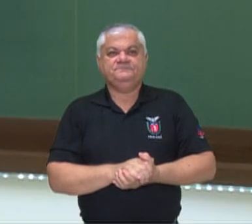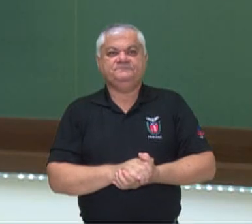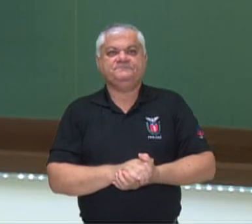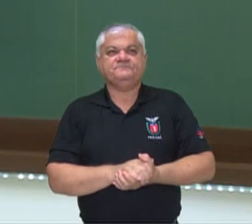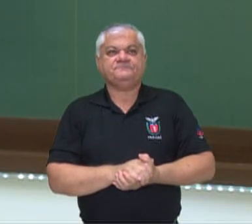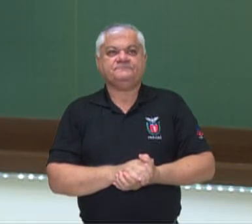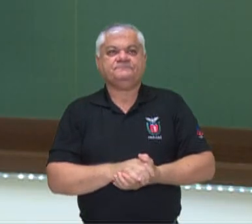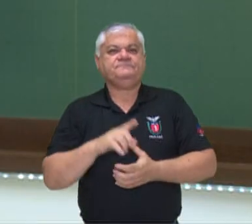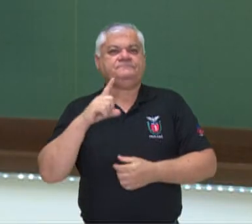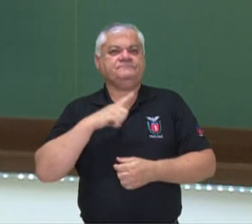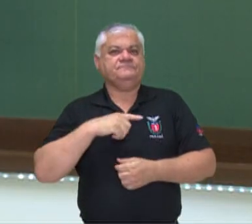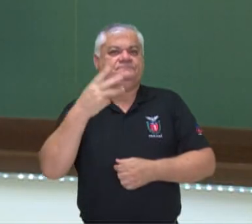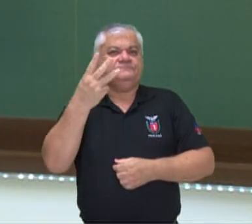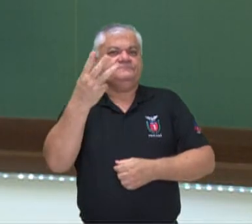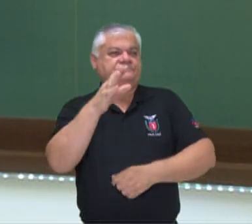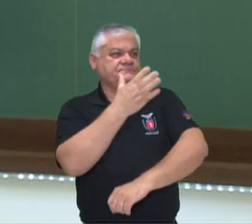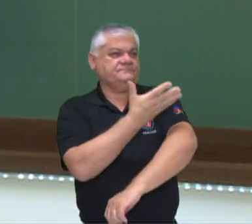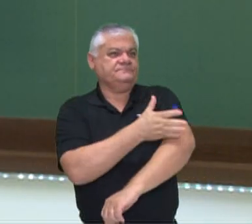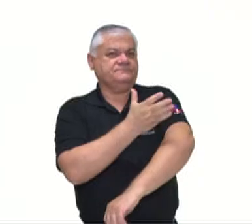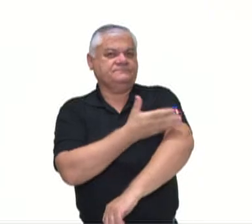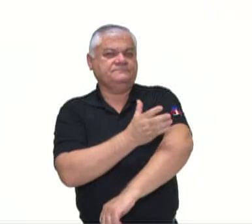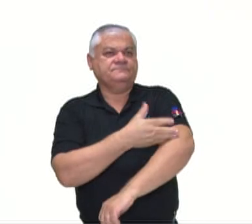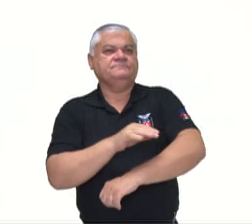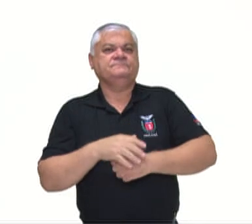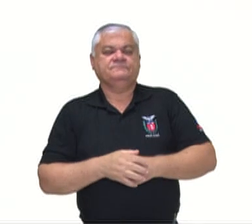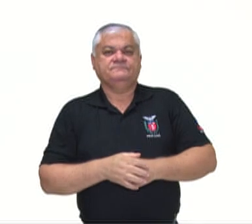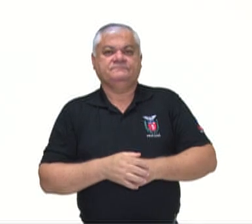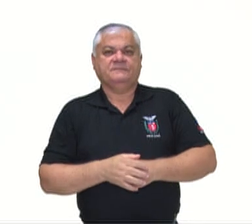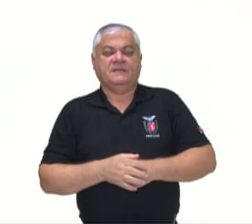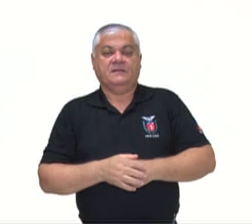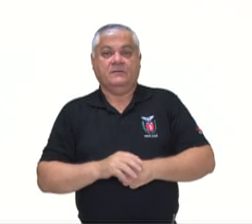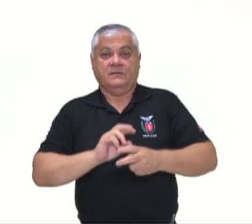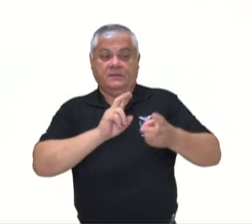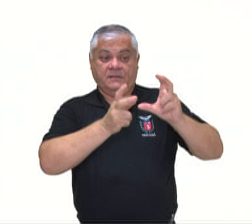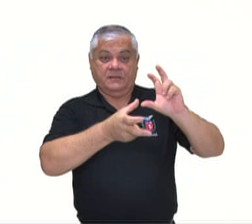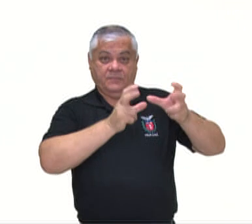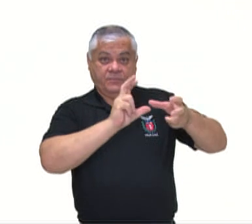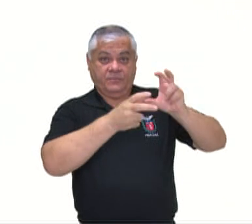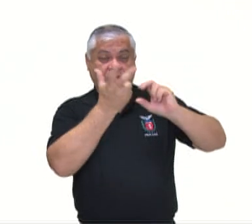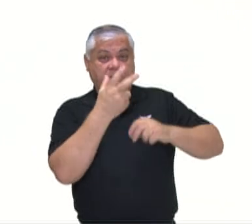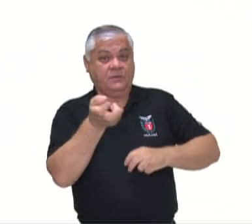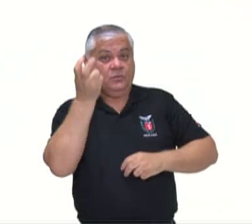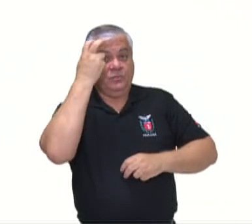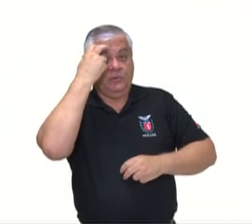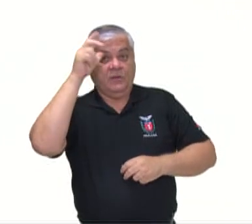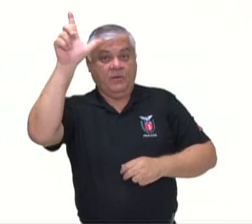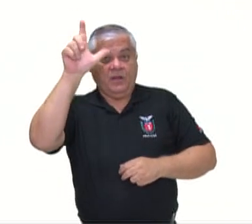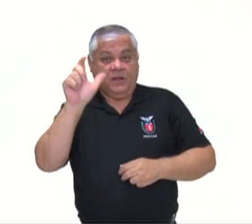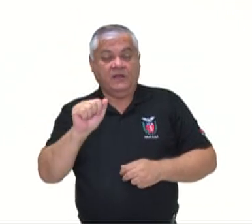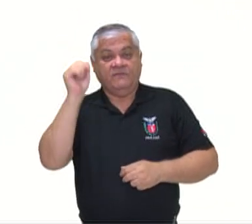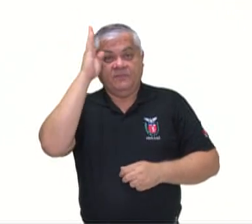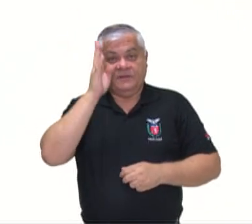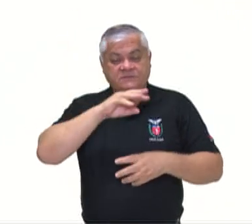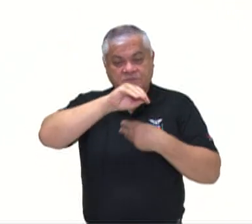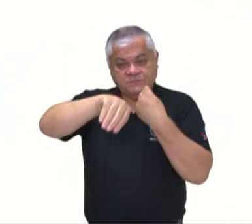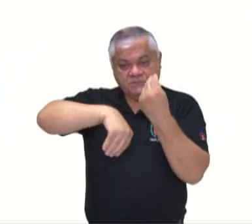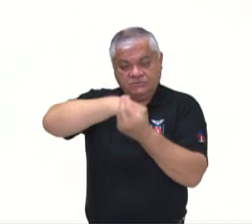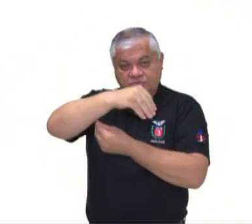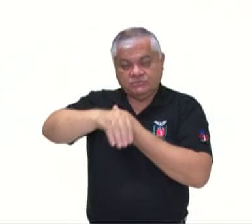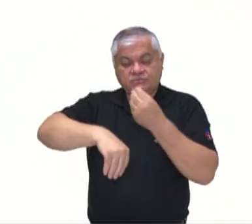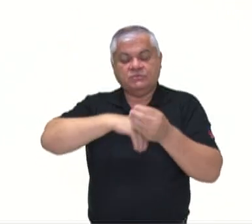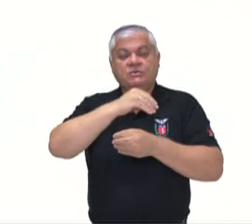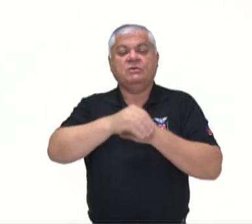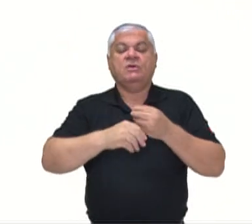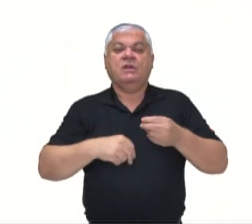Temos um terceiro exercício aqui, pessoal. A capoeira é uma expressão cultural afro-brasileira que mistura a luta,